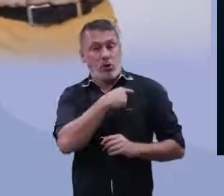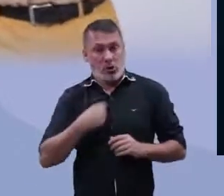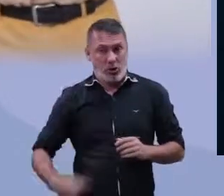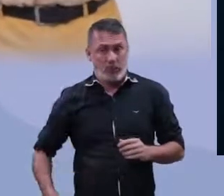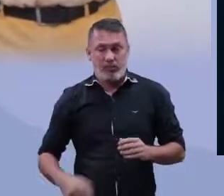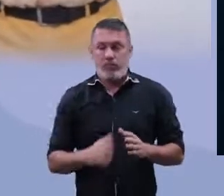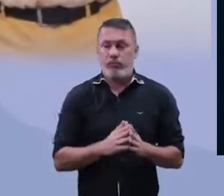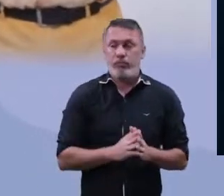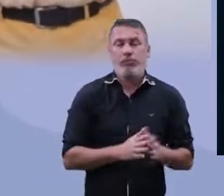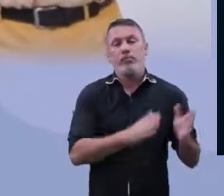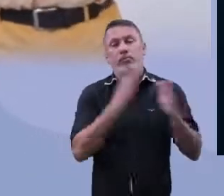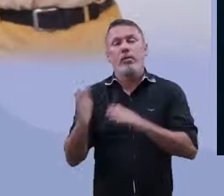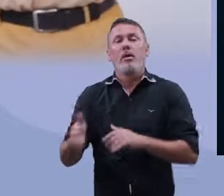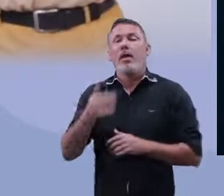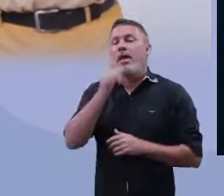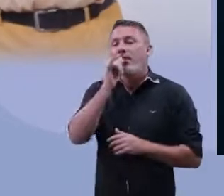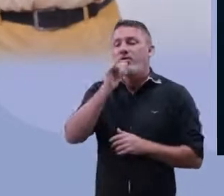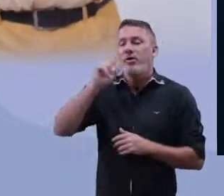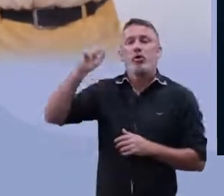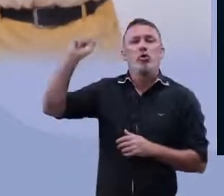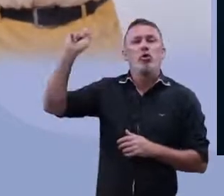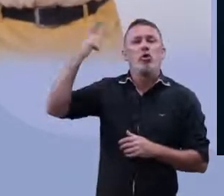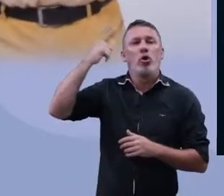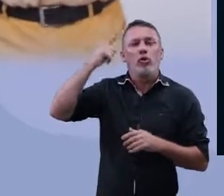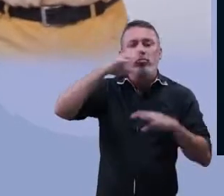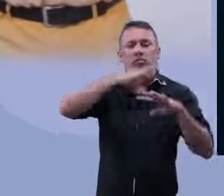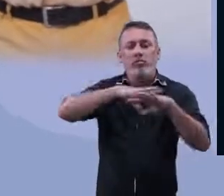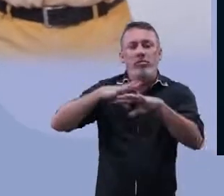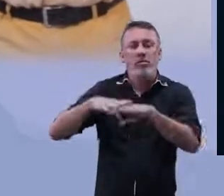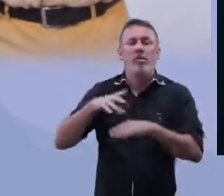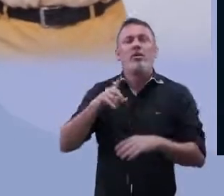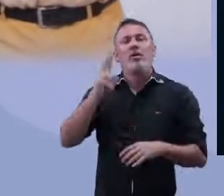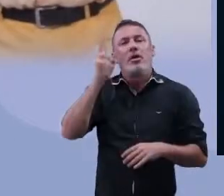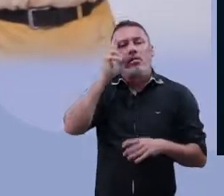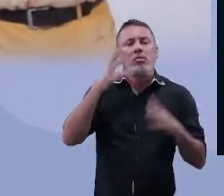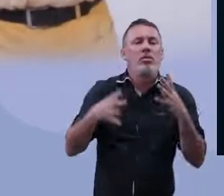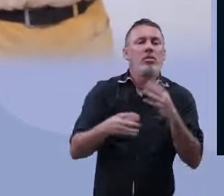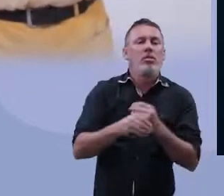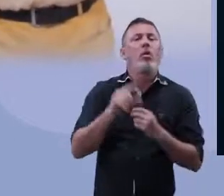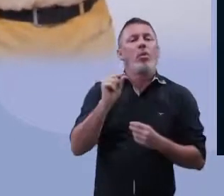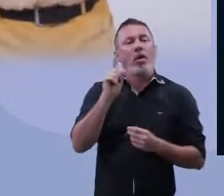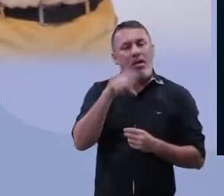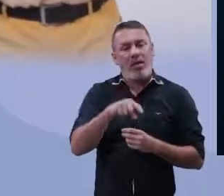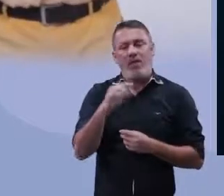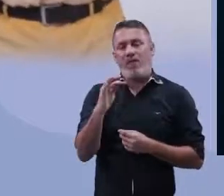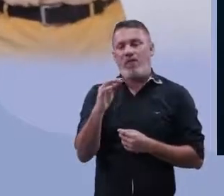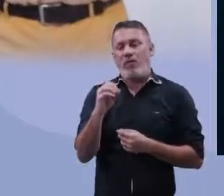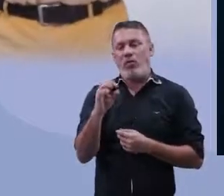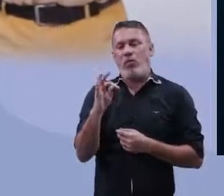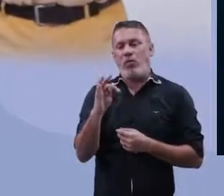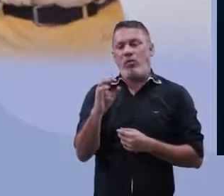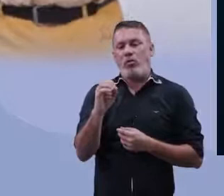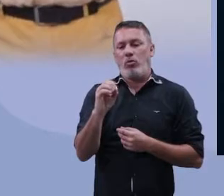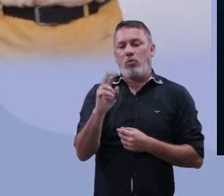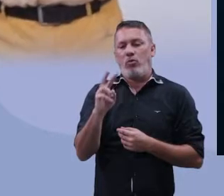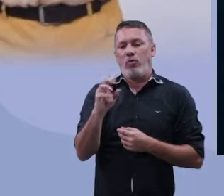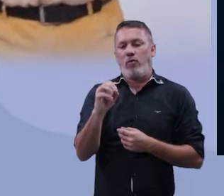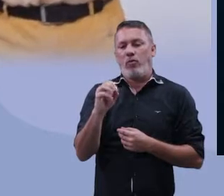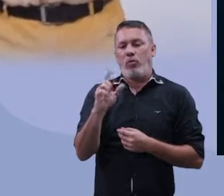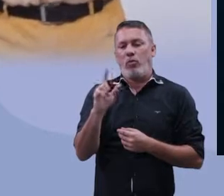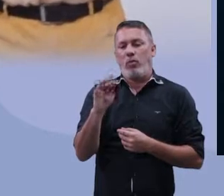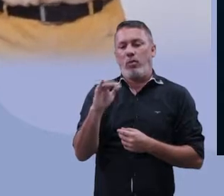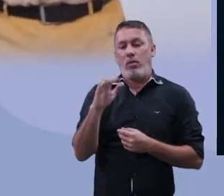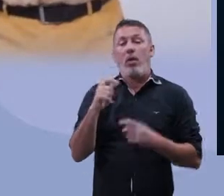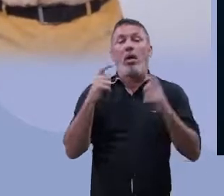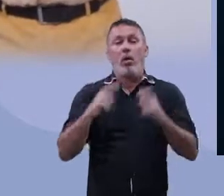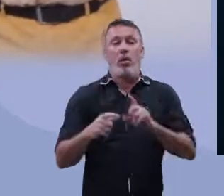falamos da energia solar, né, só relembrando, é a utilização das células fotovoltaicas. Né, nós temos ali em Florianópolis, né,